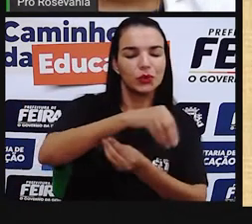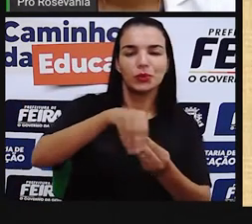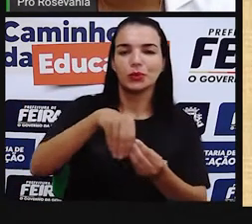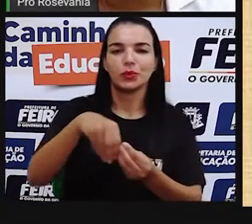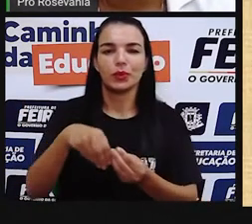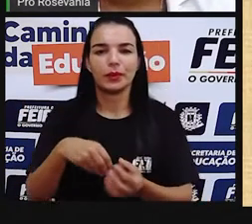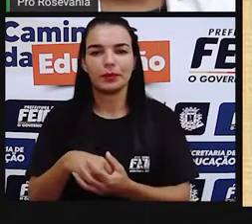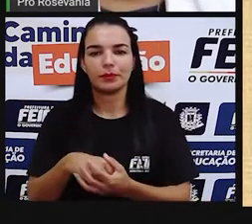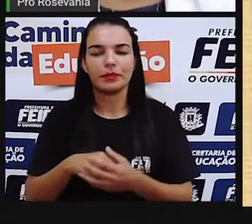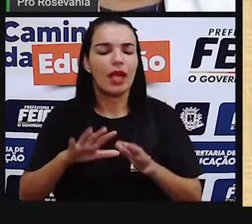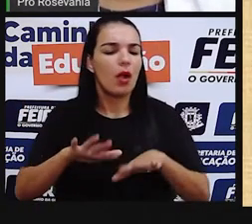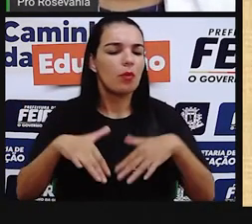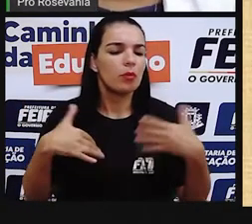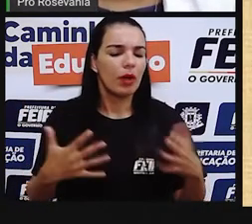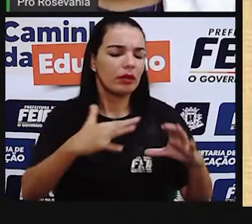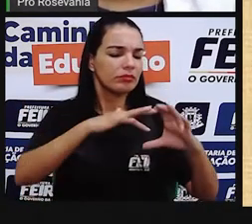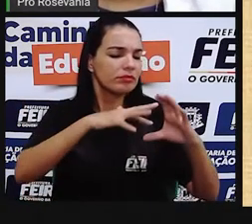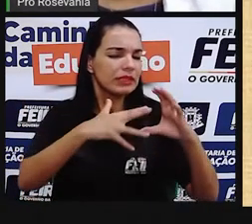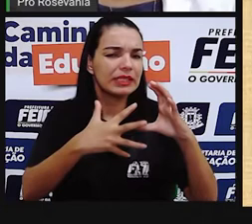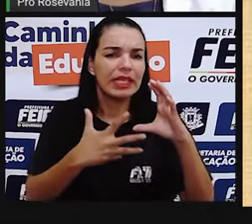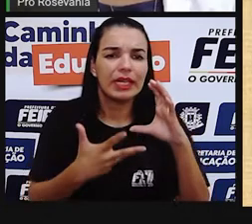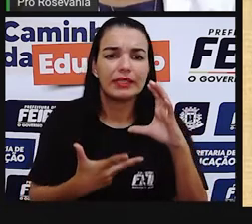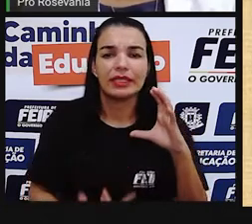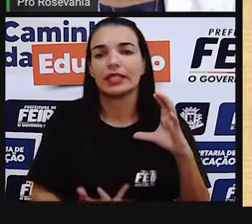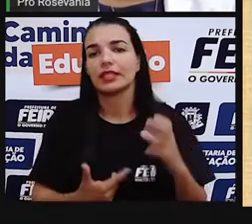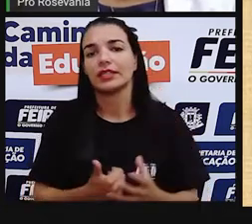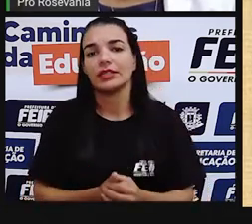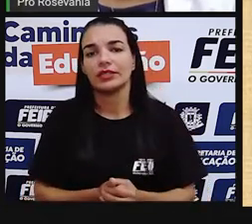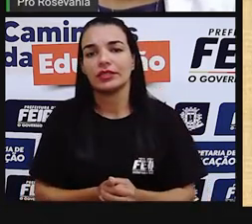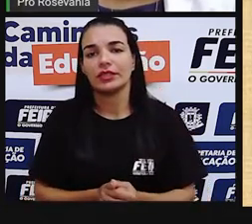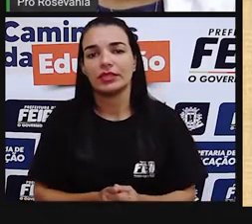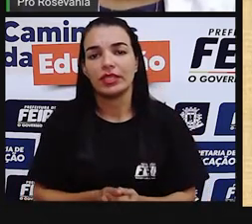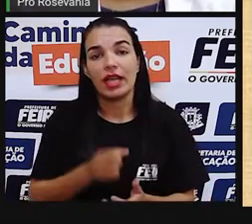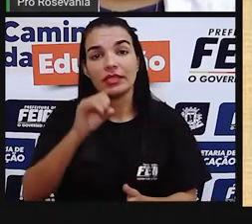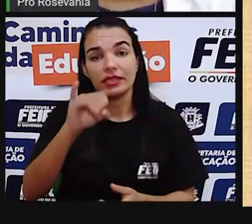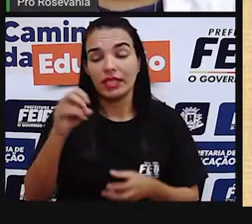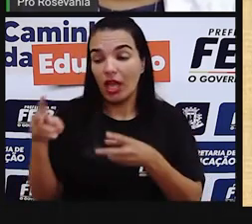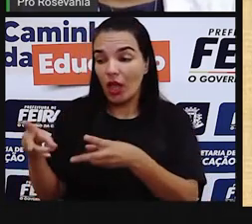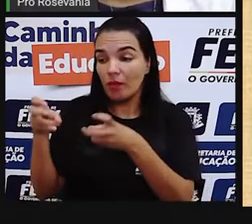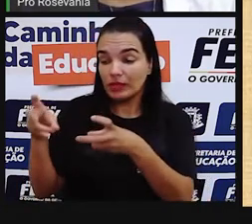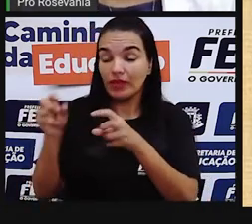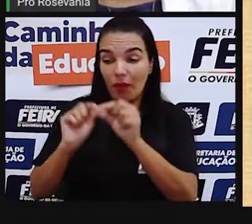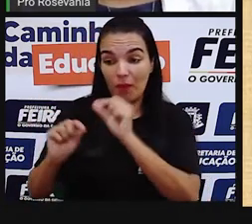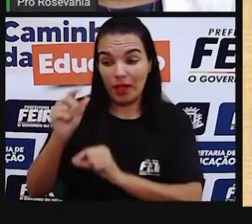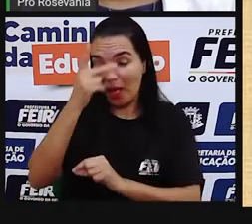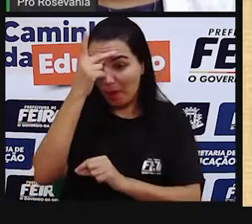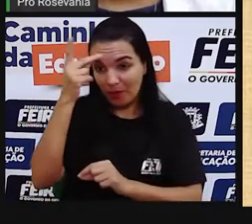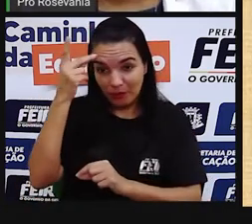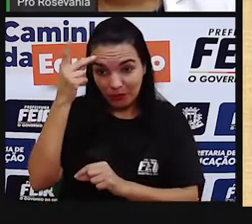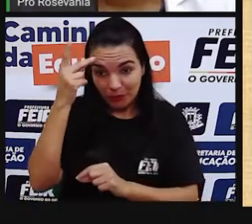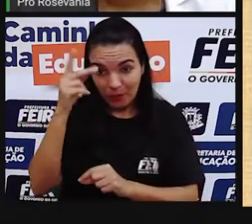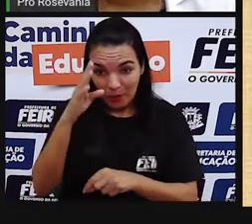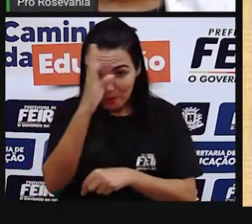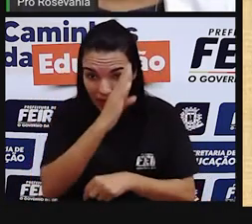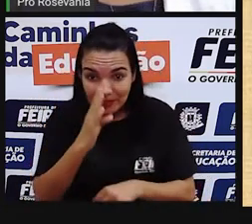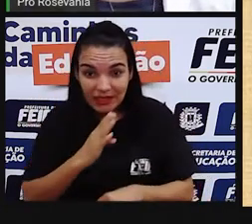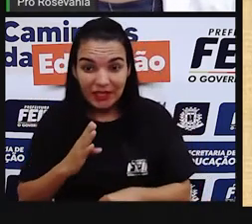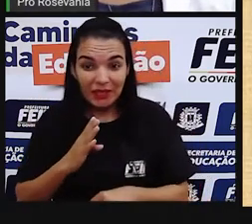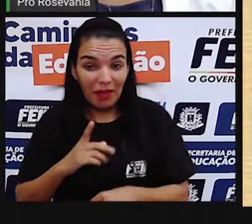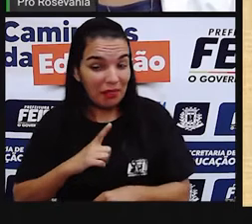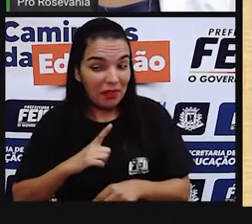são as características, né, desse povo? Se você observar, o povo brasileiro é tão peculiar em qualquer grupo do